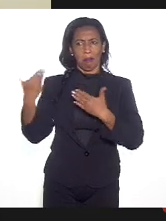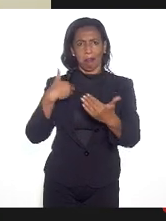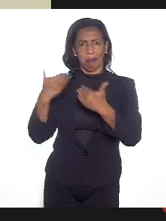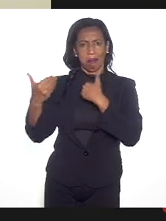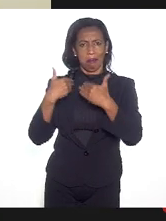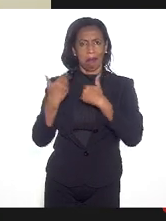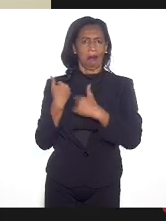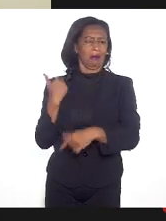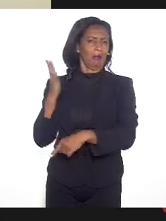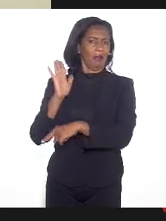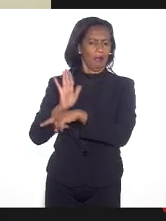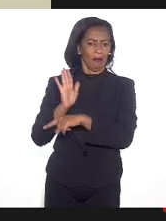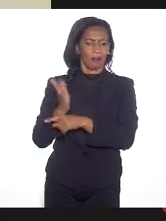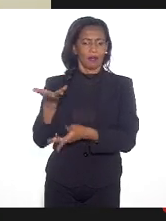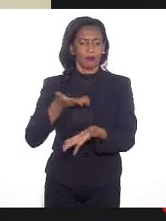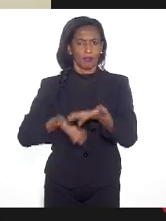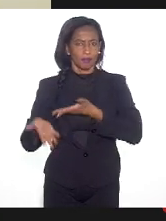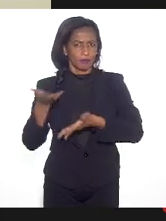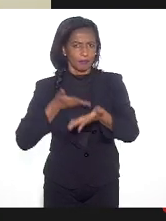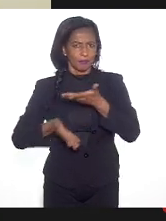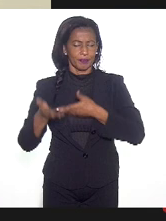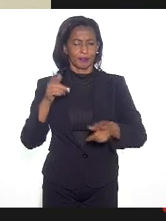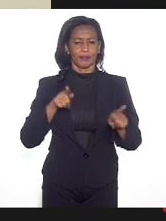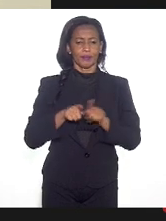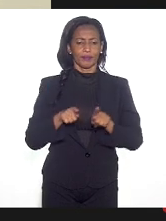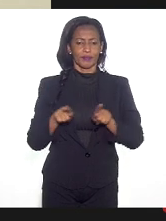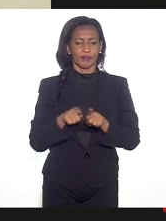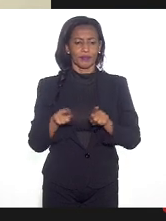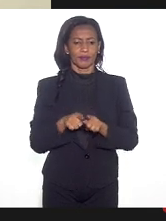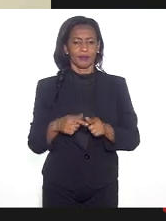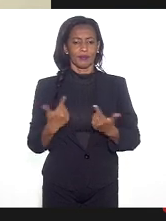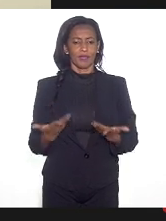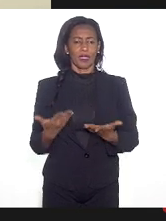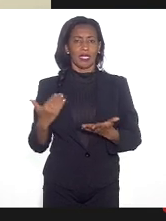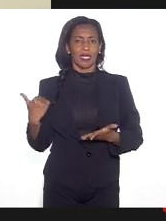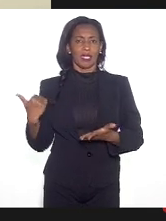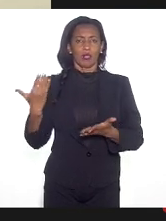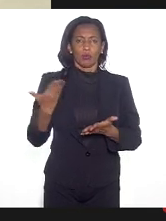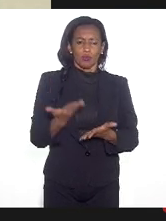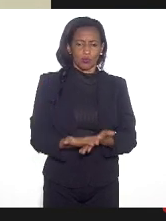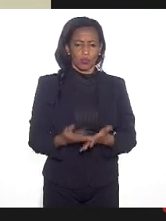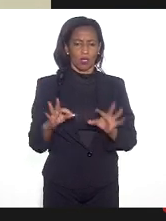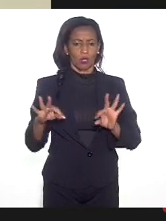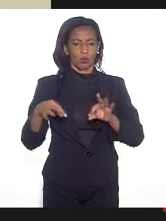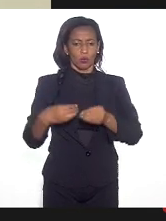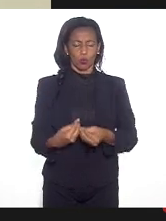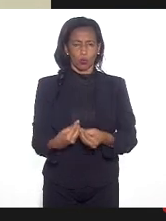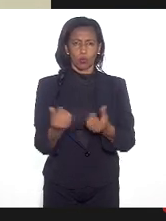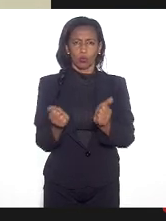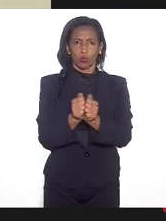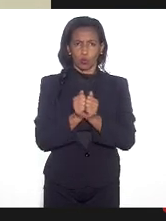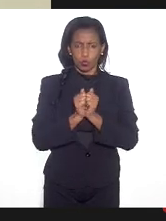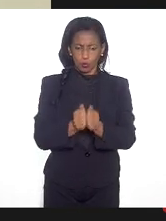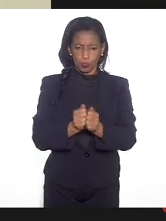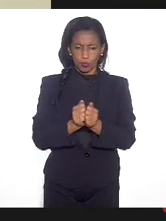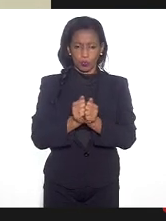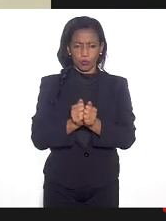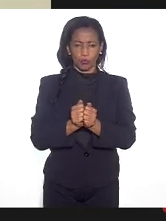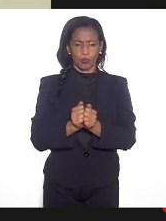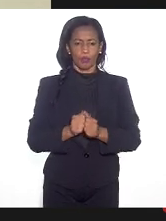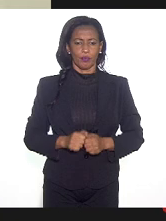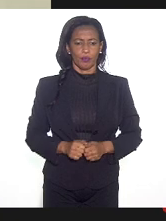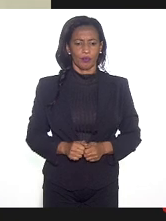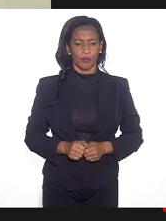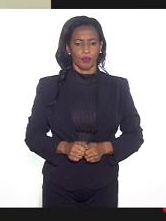tem nossos parceiros lá que também vem lutando com os nossos braços, que traz todas as demandas, que a galera está sempre junto, e ele vem